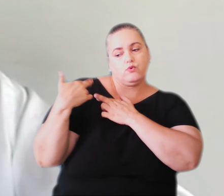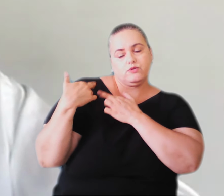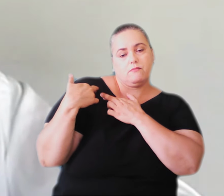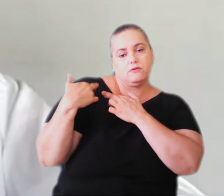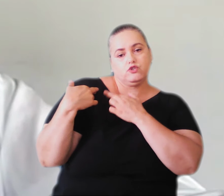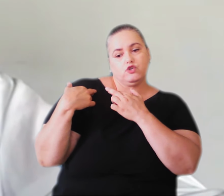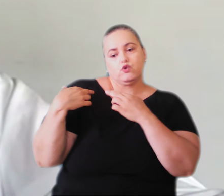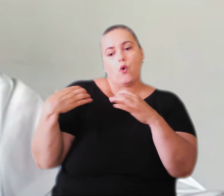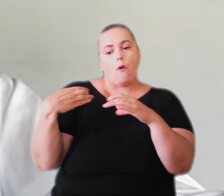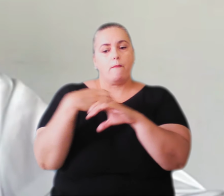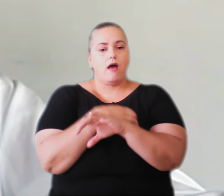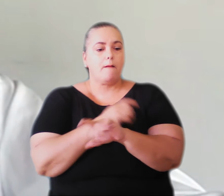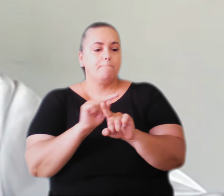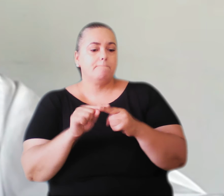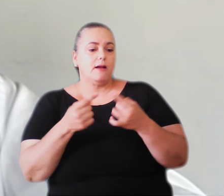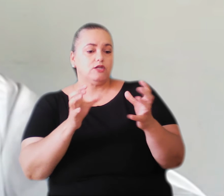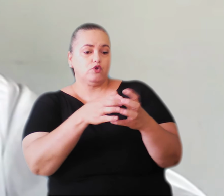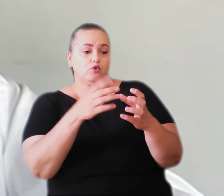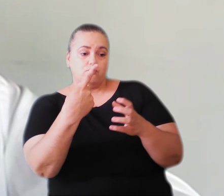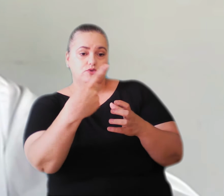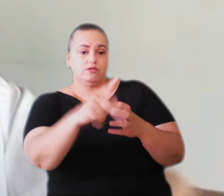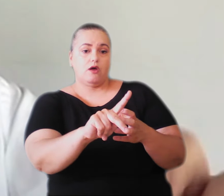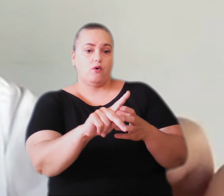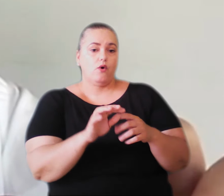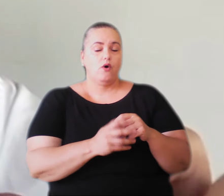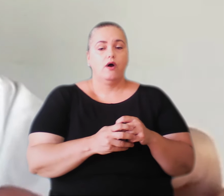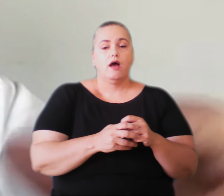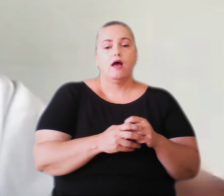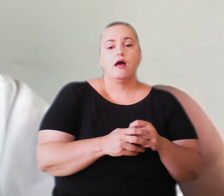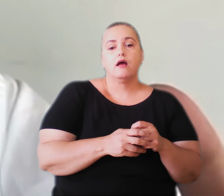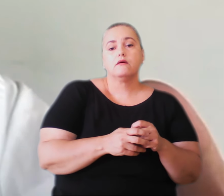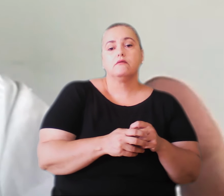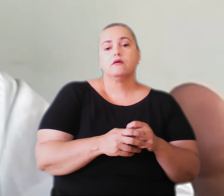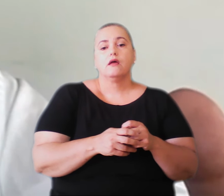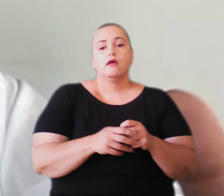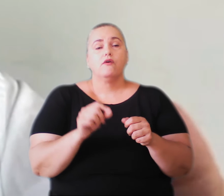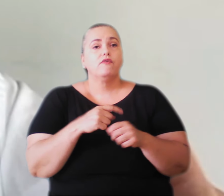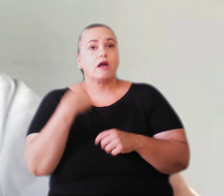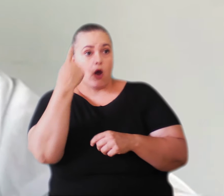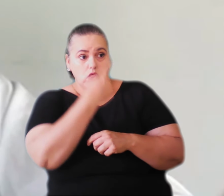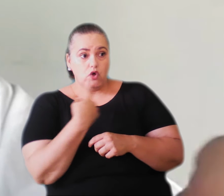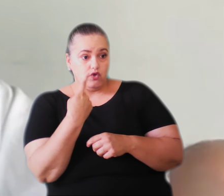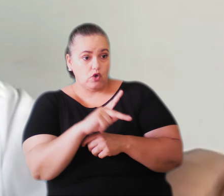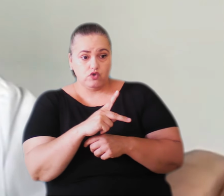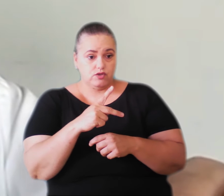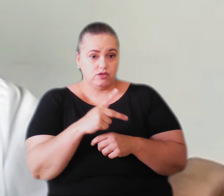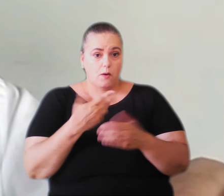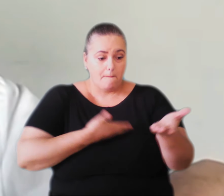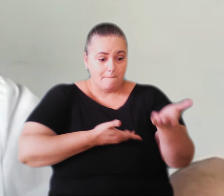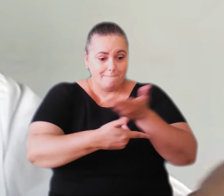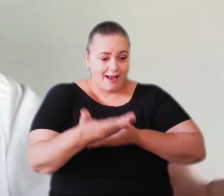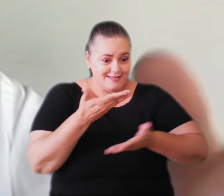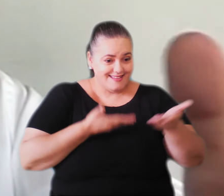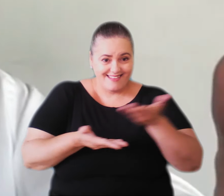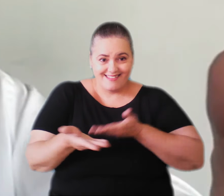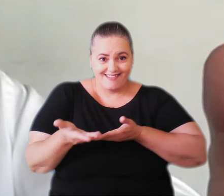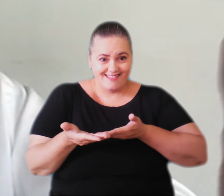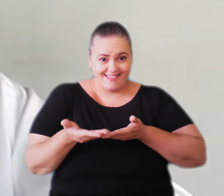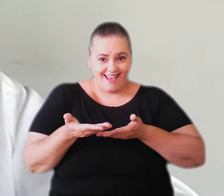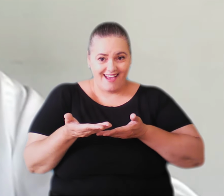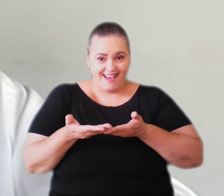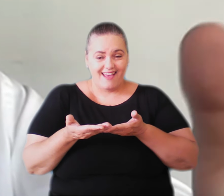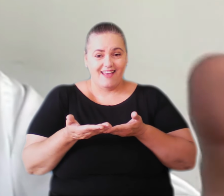total, que no caso seria do grupo de vocês, ficar com a cara de vocês com a nossa parceria. Estou falando